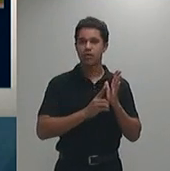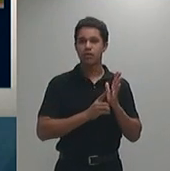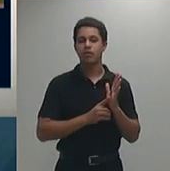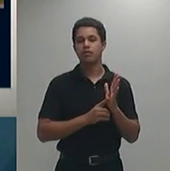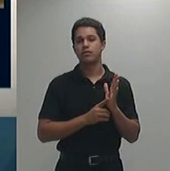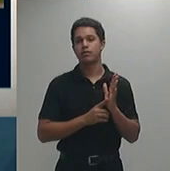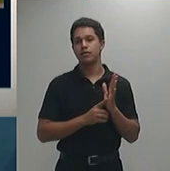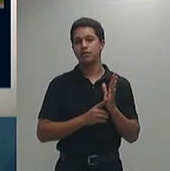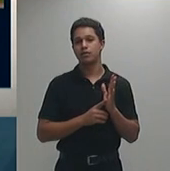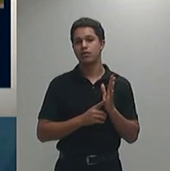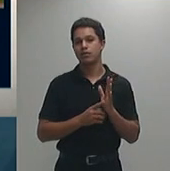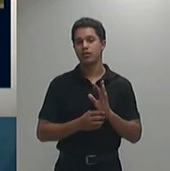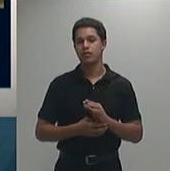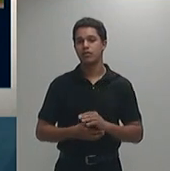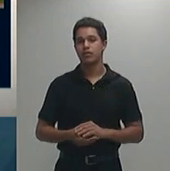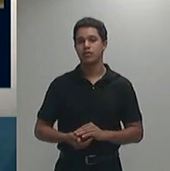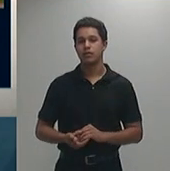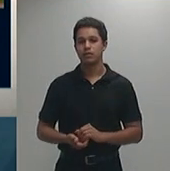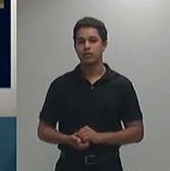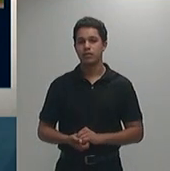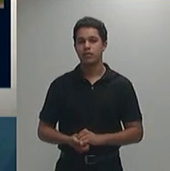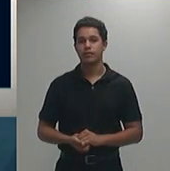E aí